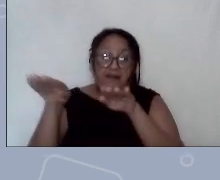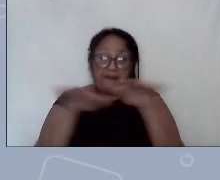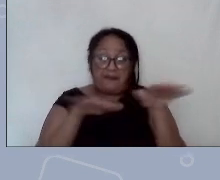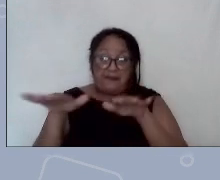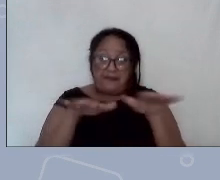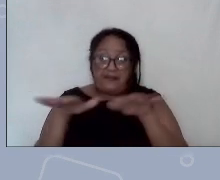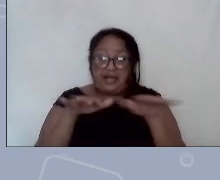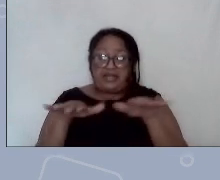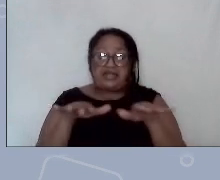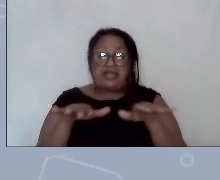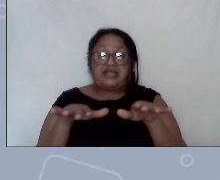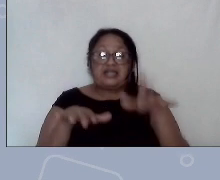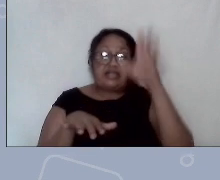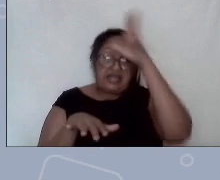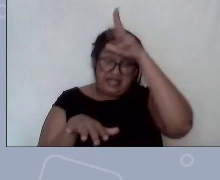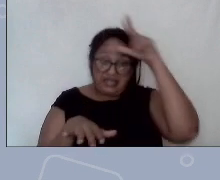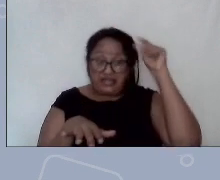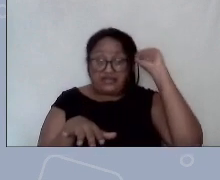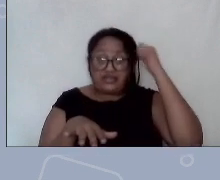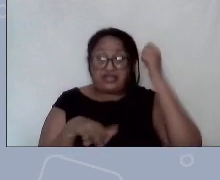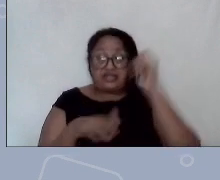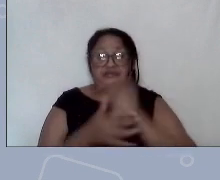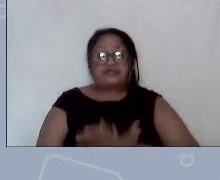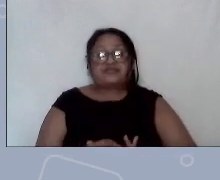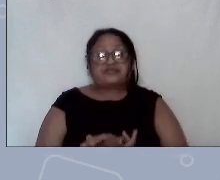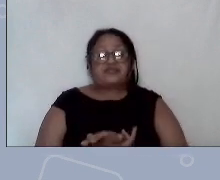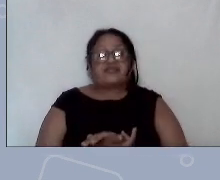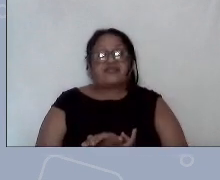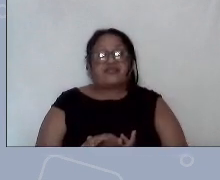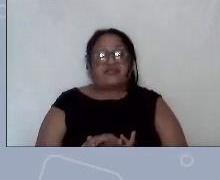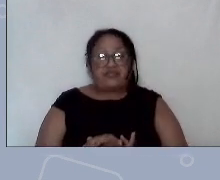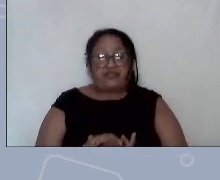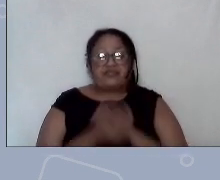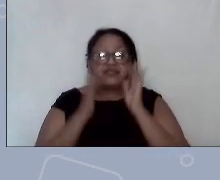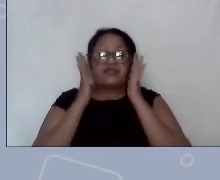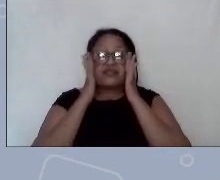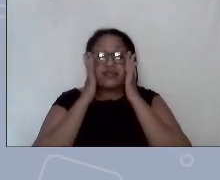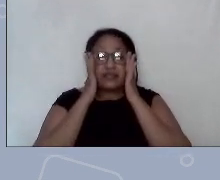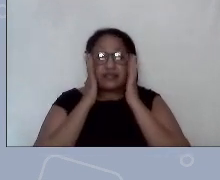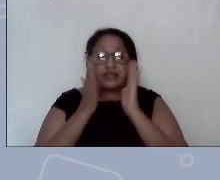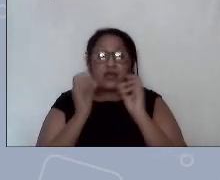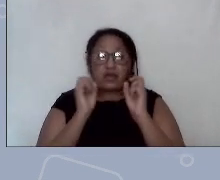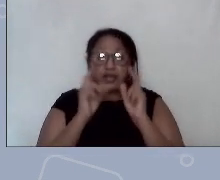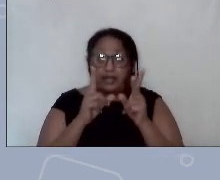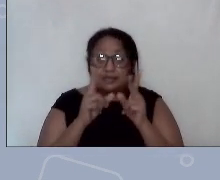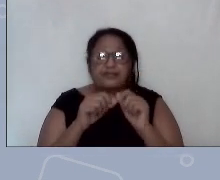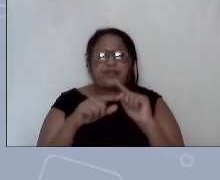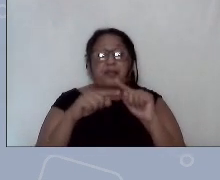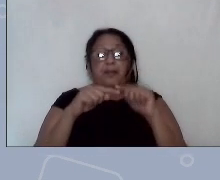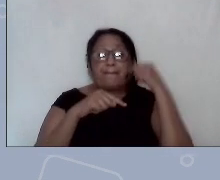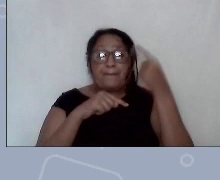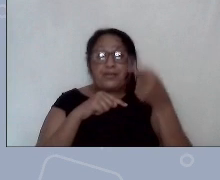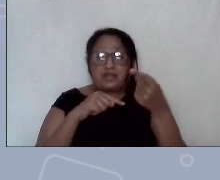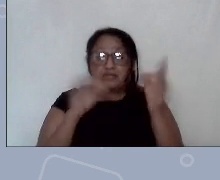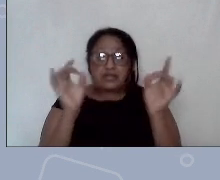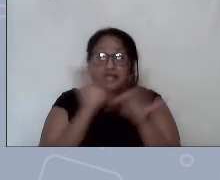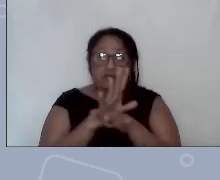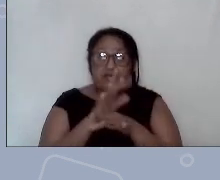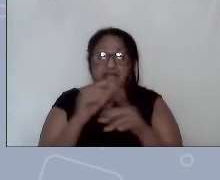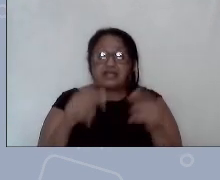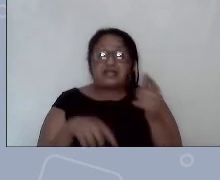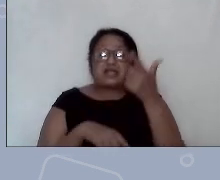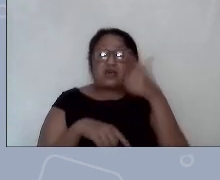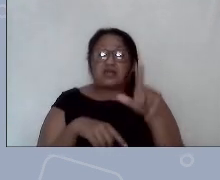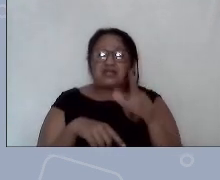convergente com o contato com a placa de Nazca ok próxima para a gente encerrar rapidinho que a outra é bem